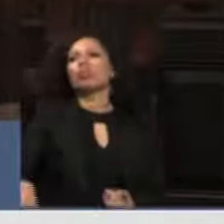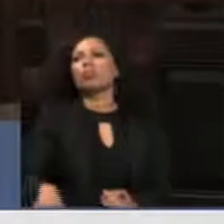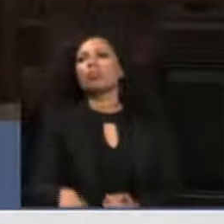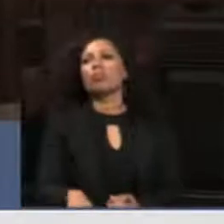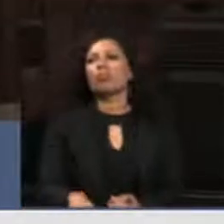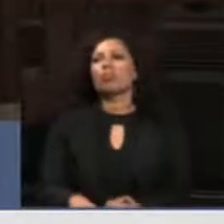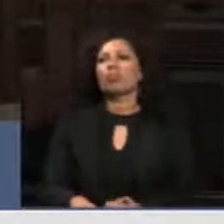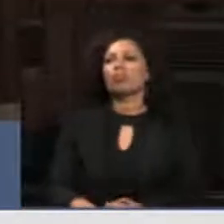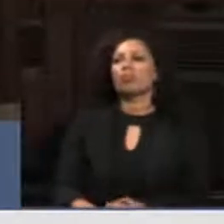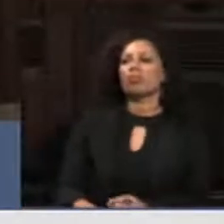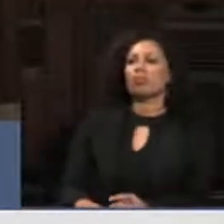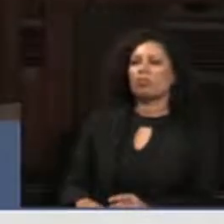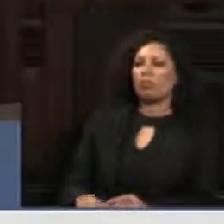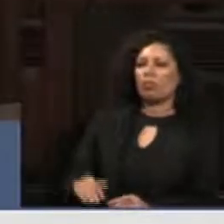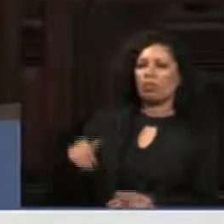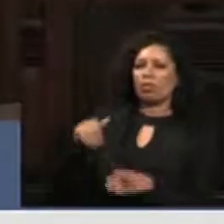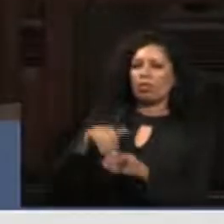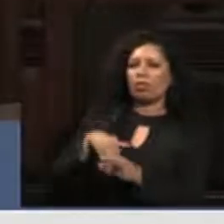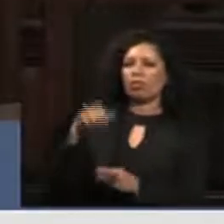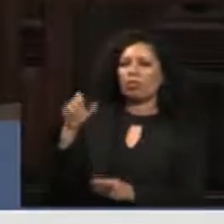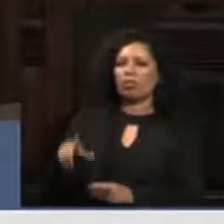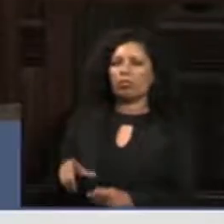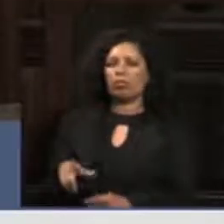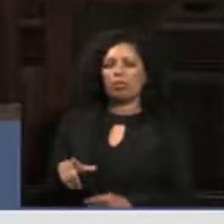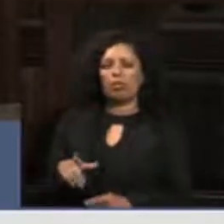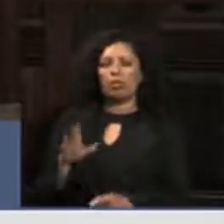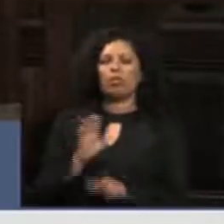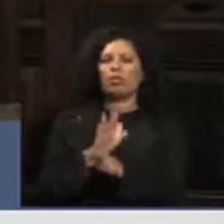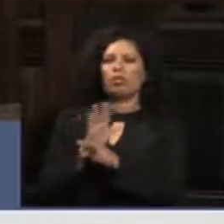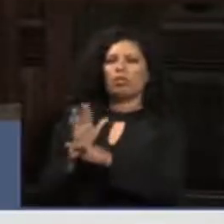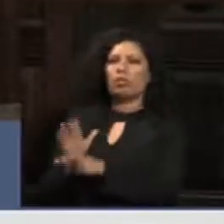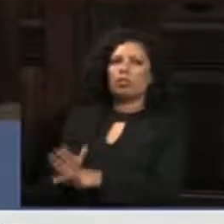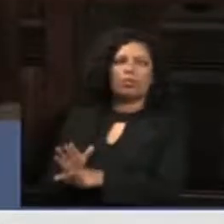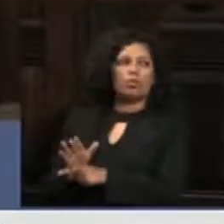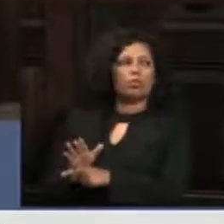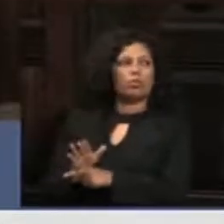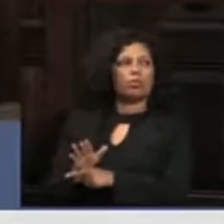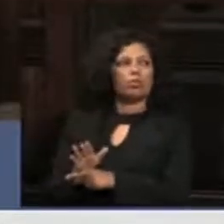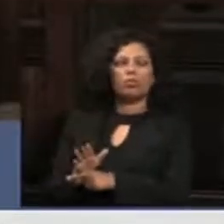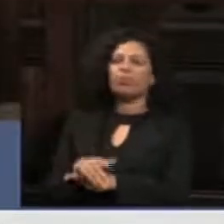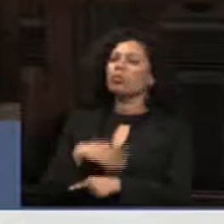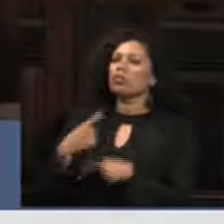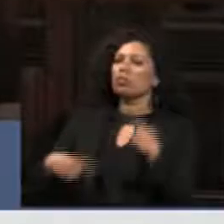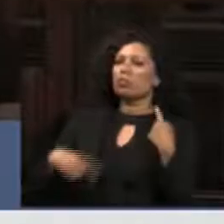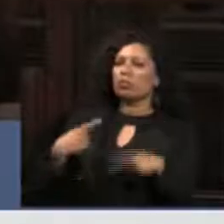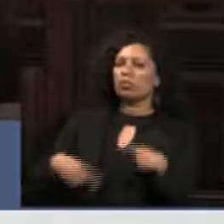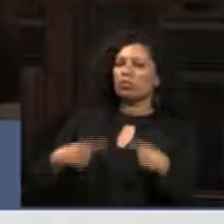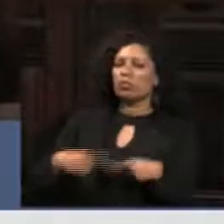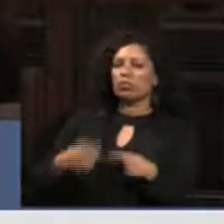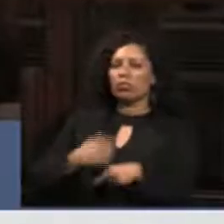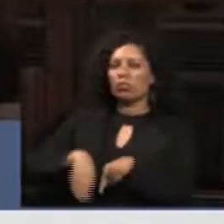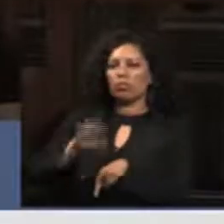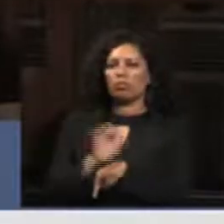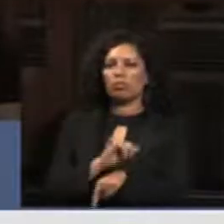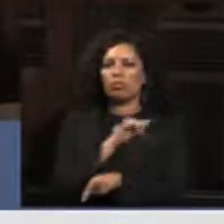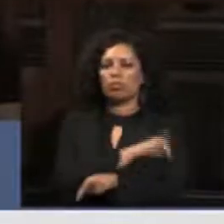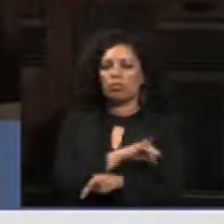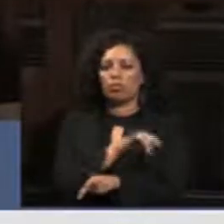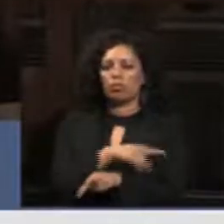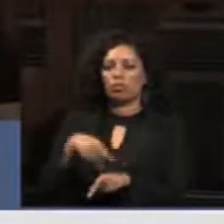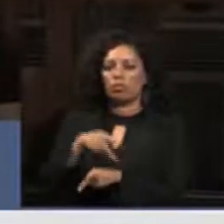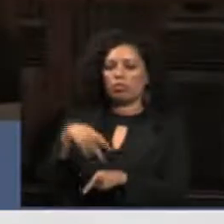reeleição, mas que buscou também contribuir com o debate político no estado do Rio de Janeiro e no